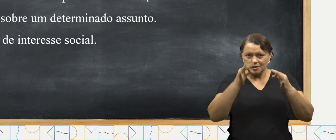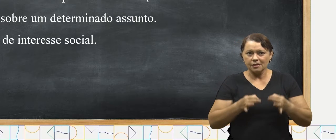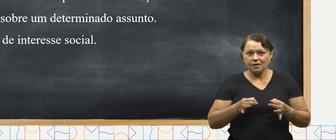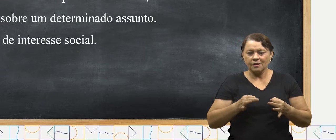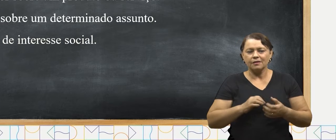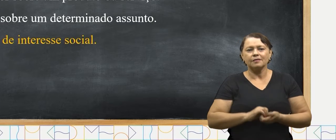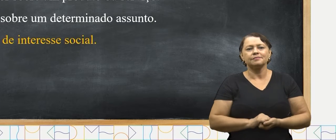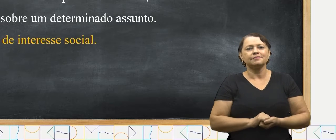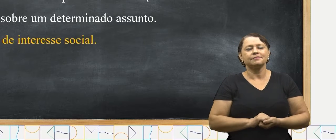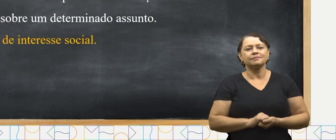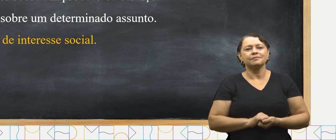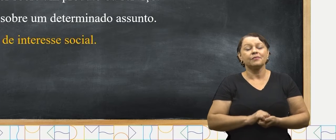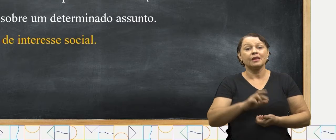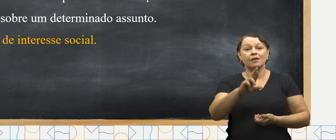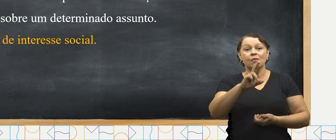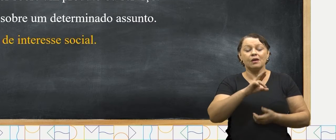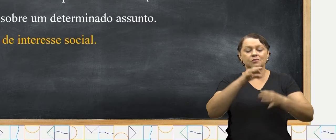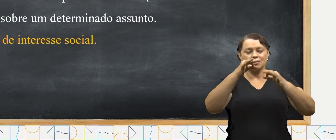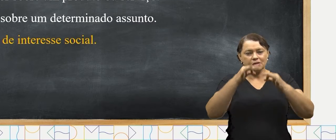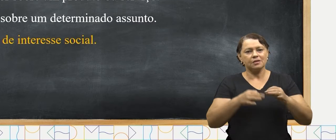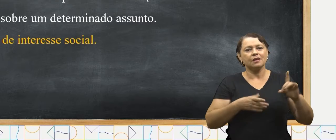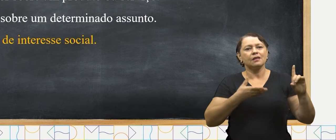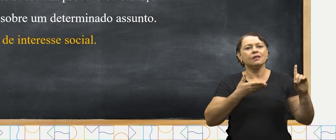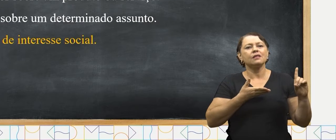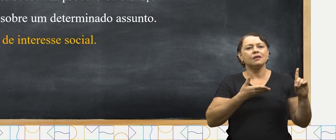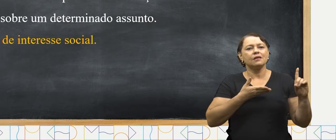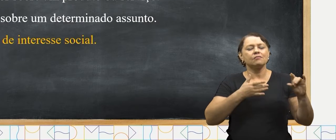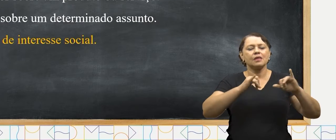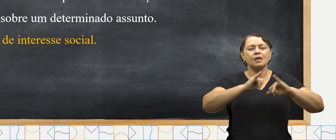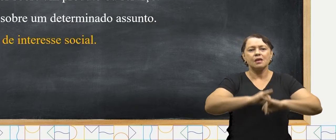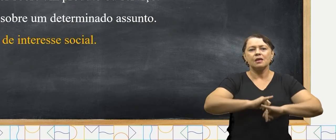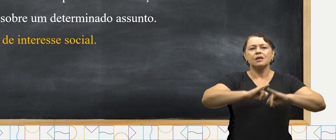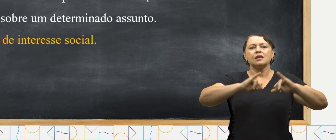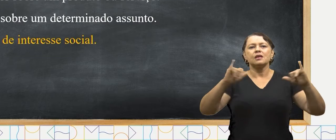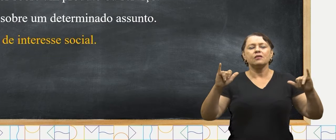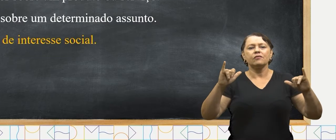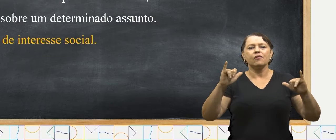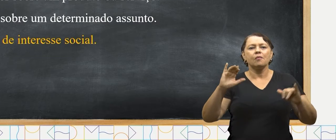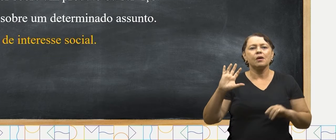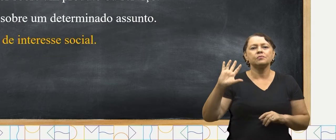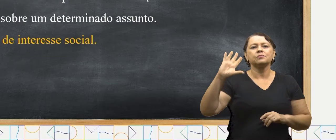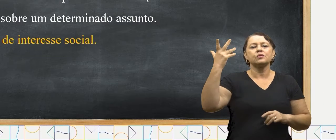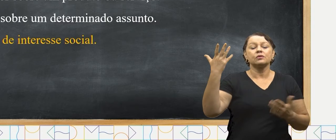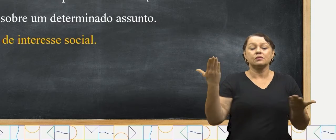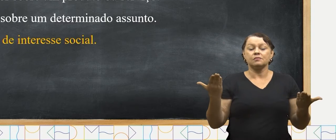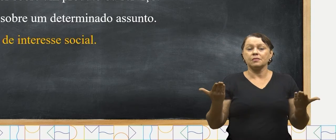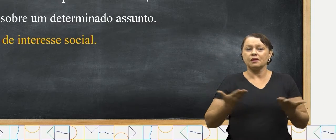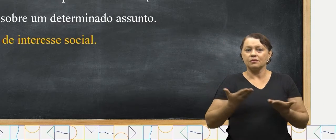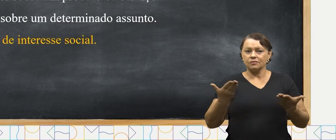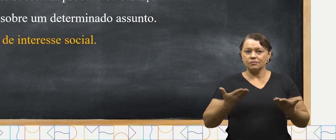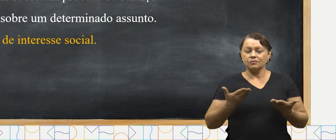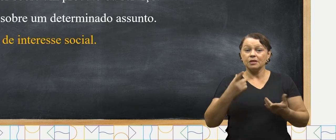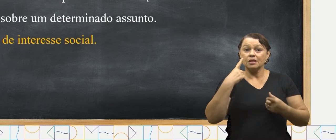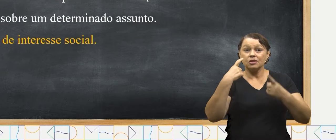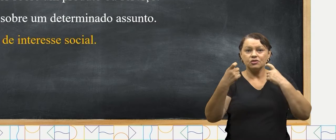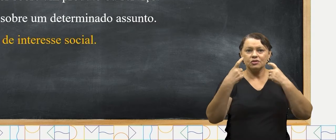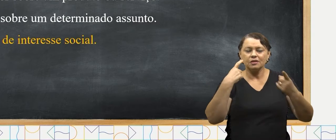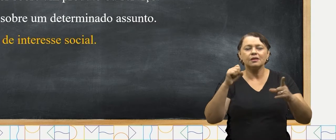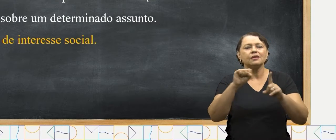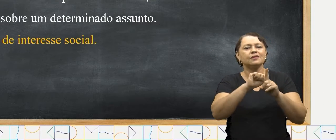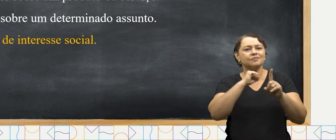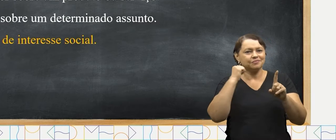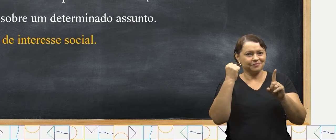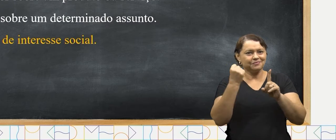resposta correta? A resposta correta é, letra D, informar fatos atuais e de